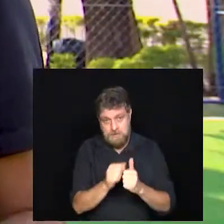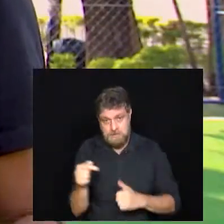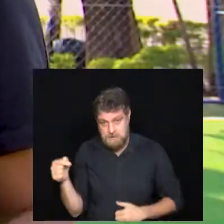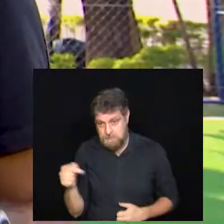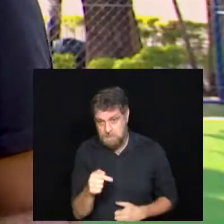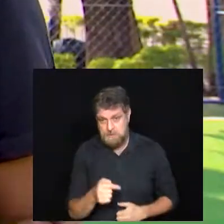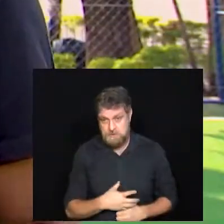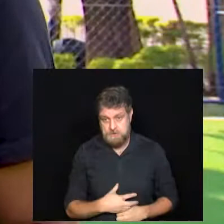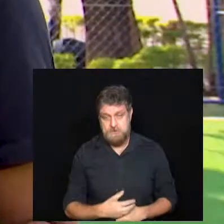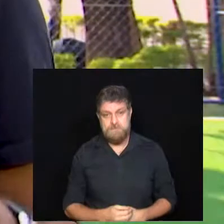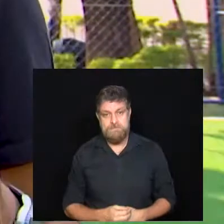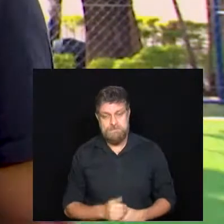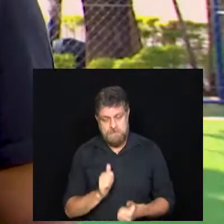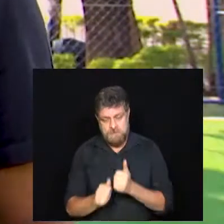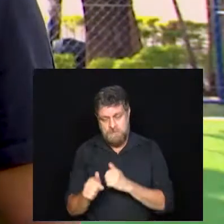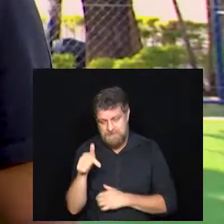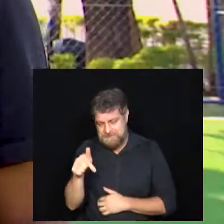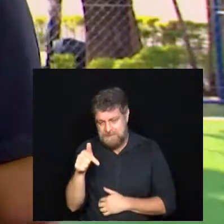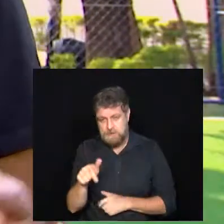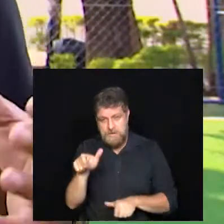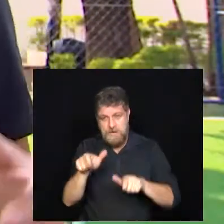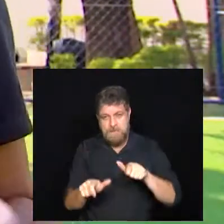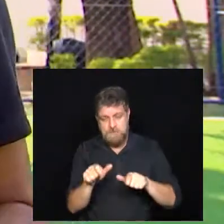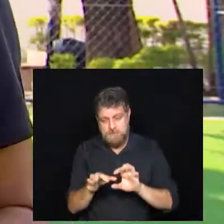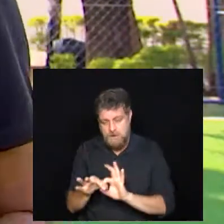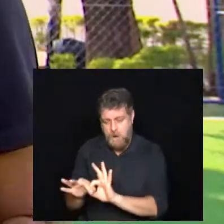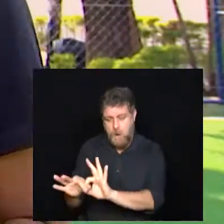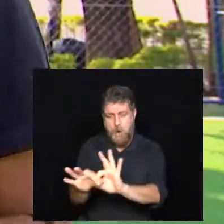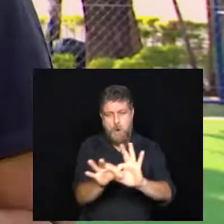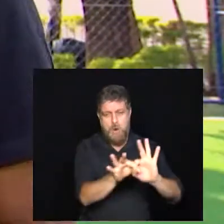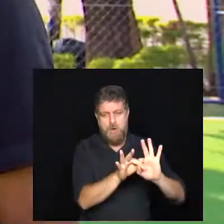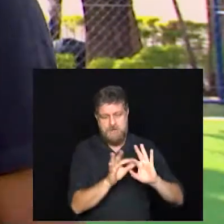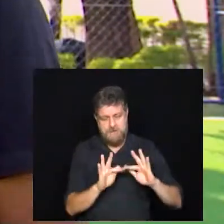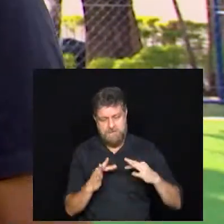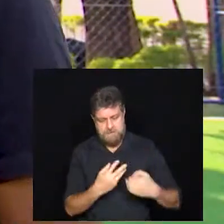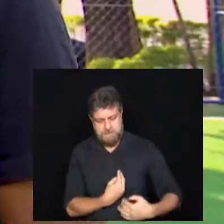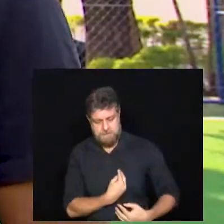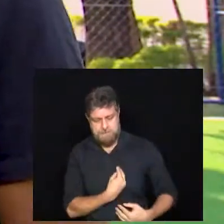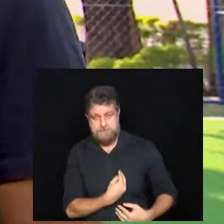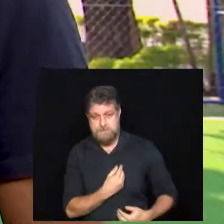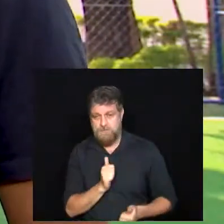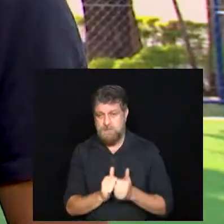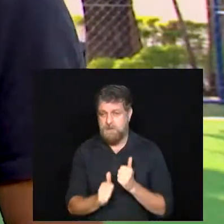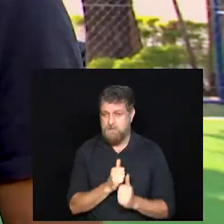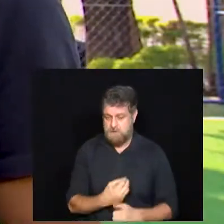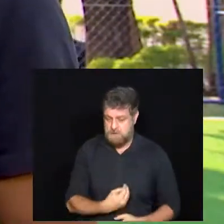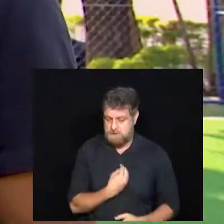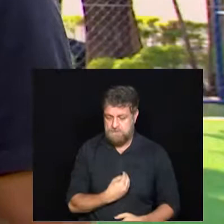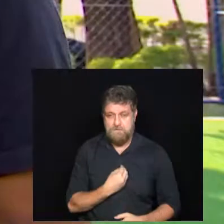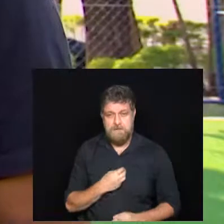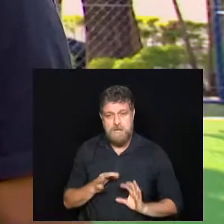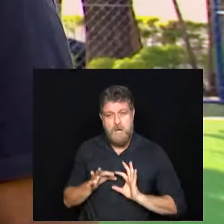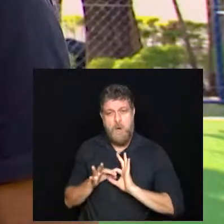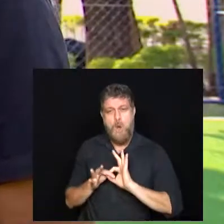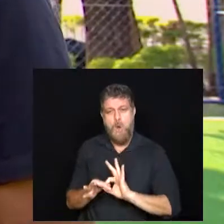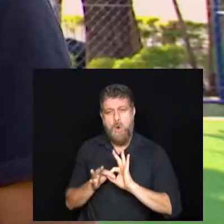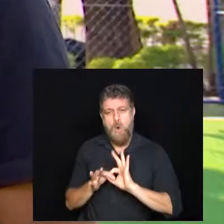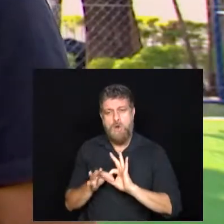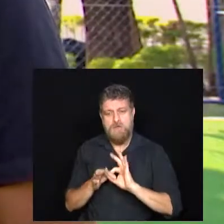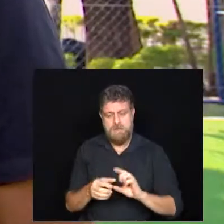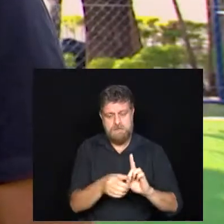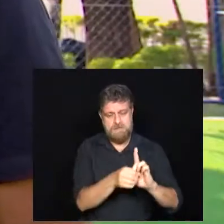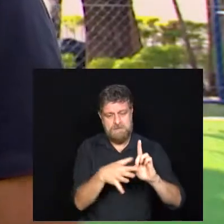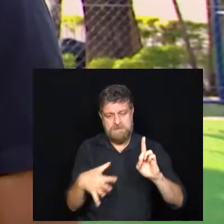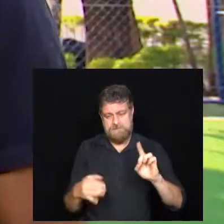7. Então é muito bom a pessoa estar reunida, ter famílias e dizer que o esporte é vida, é união, é uma democracia